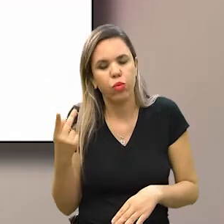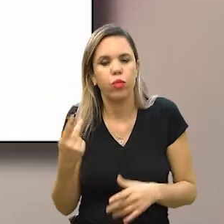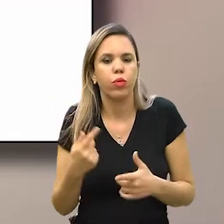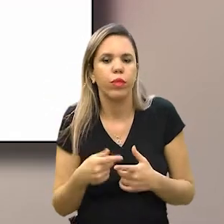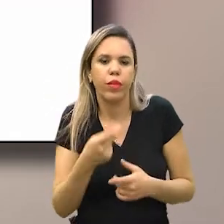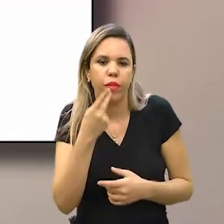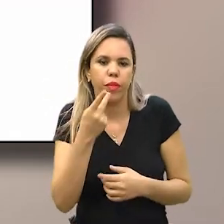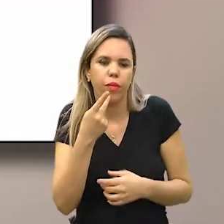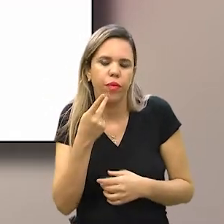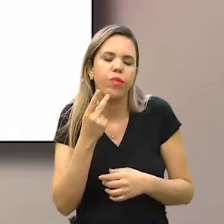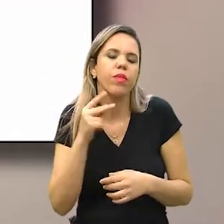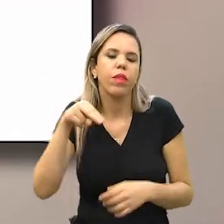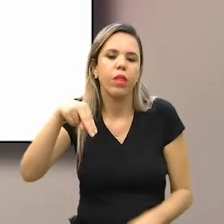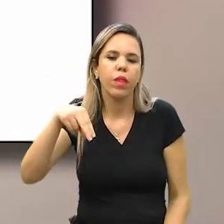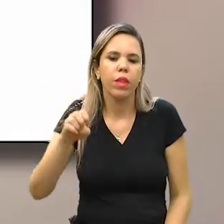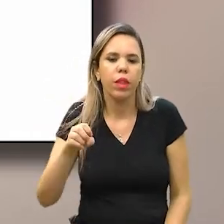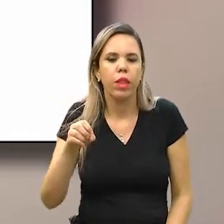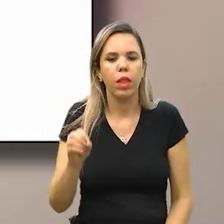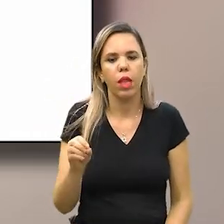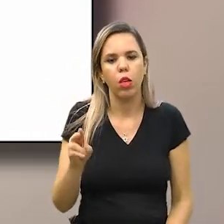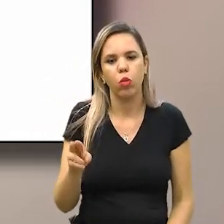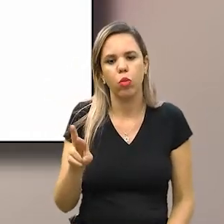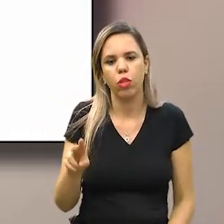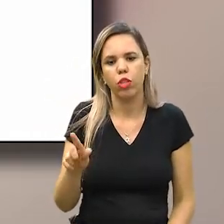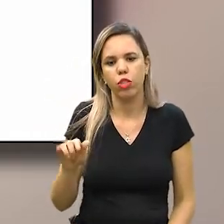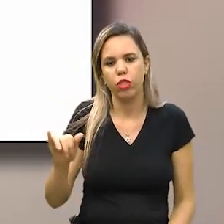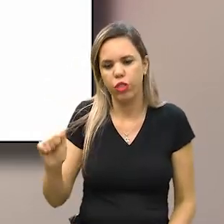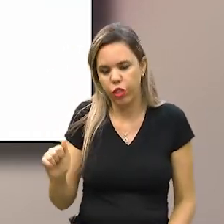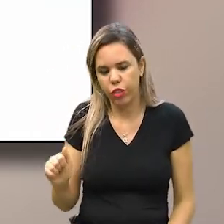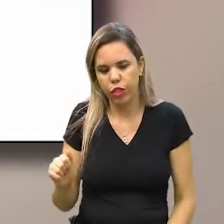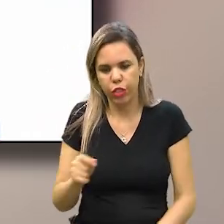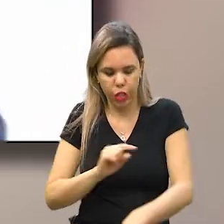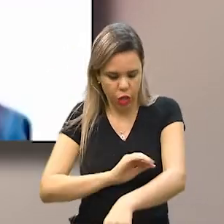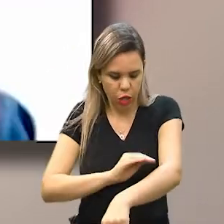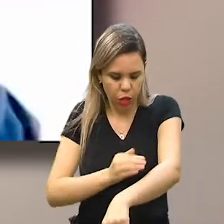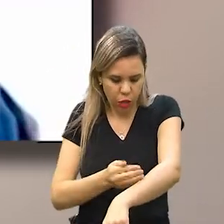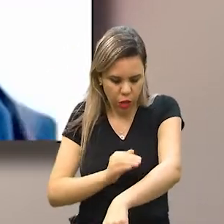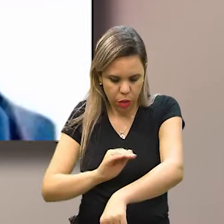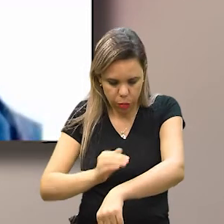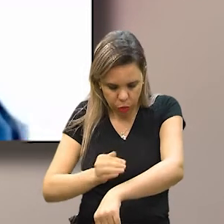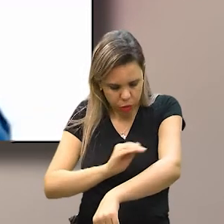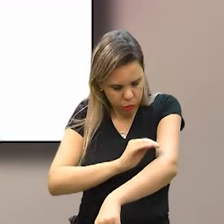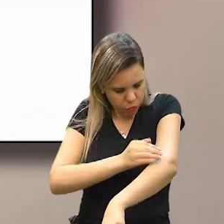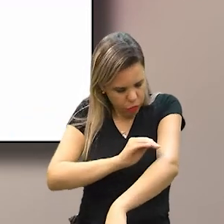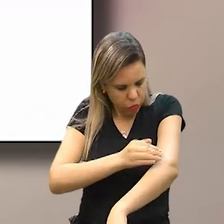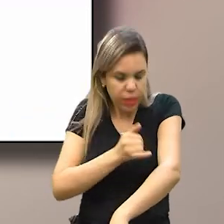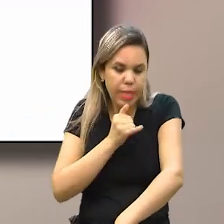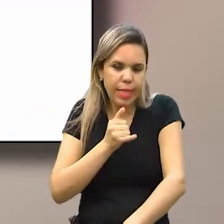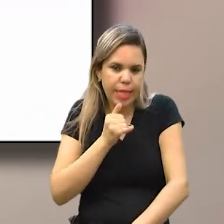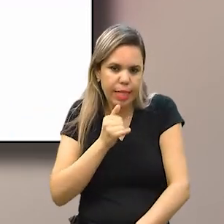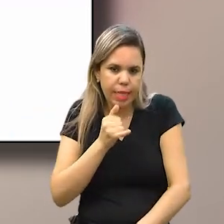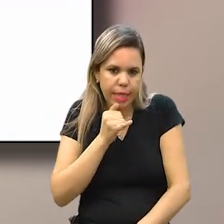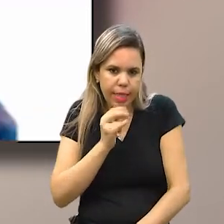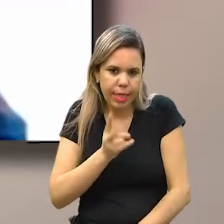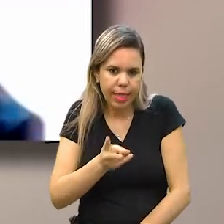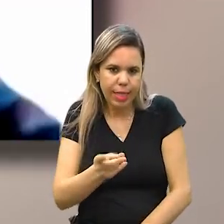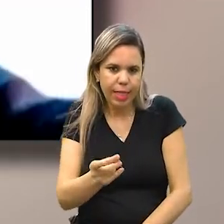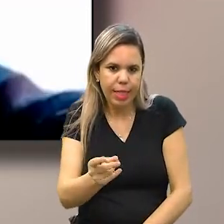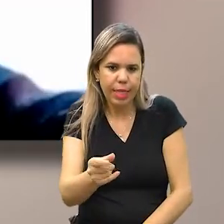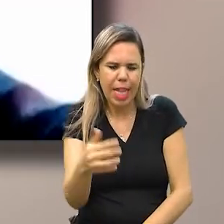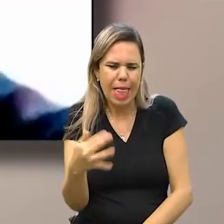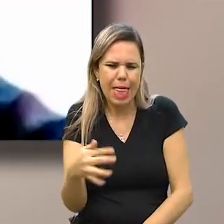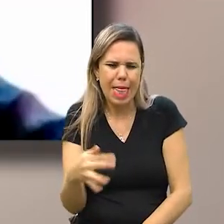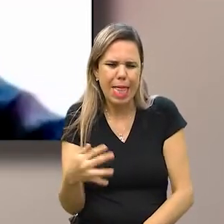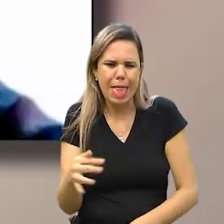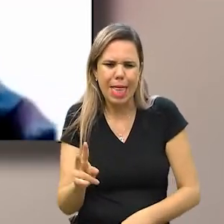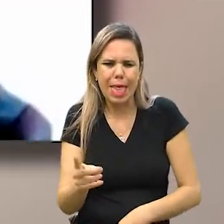com um quadro que a gente chama de neuralgia pós-herpética. O território que tinha as bolinhas fica